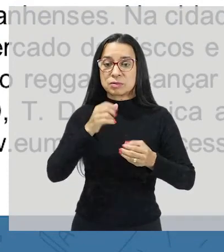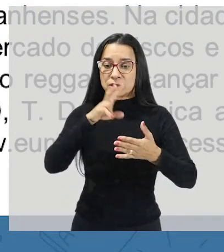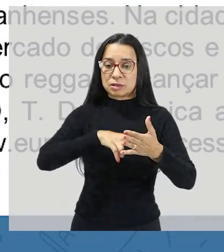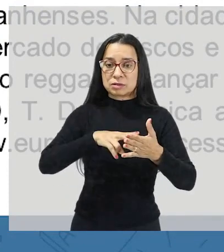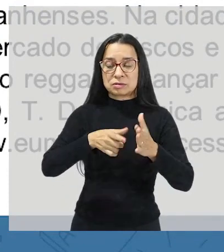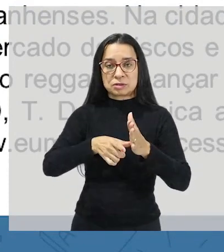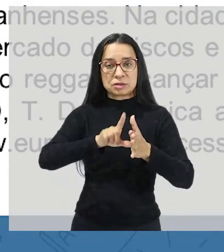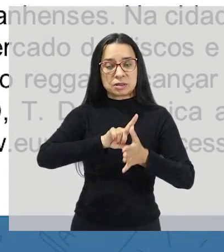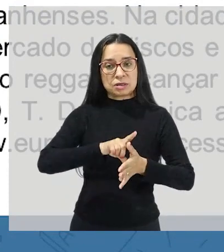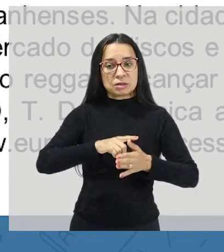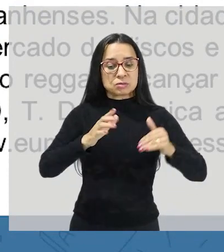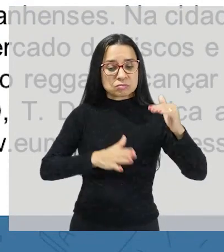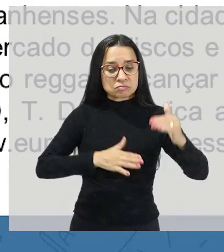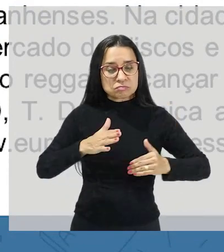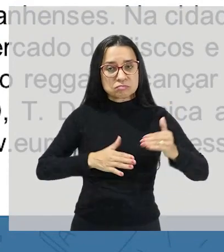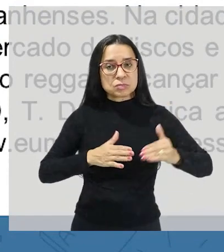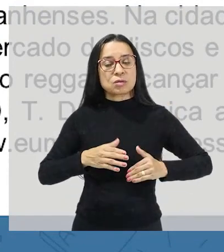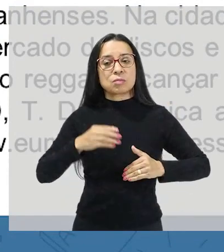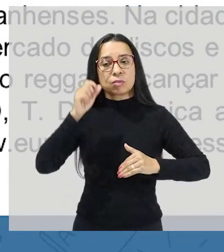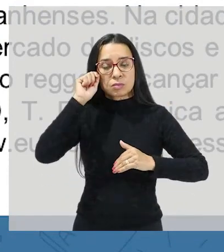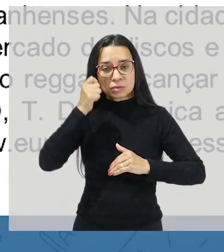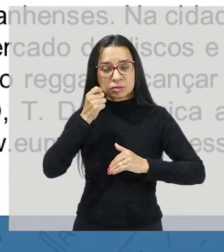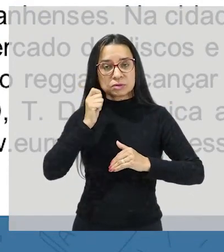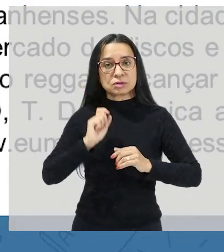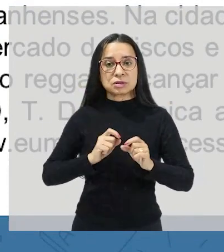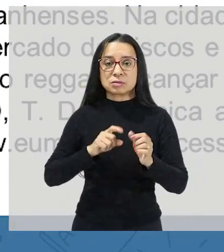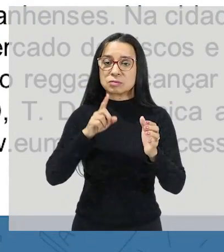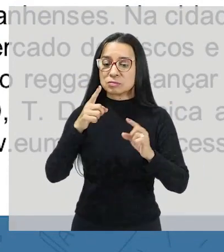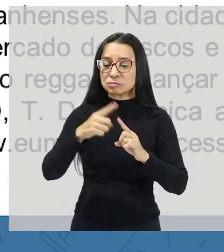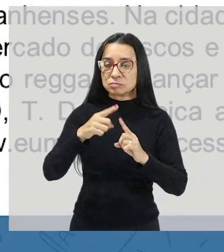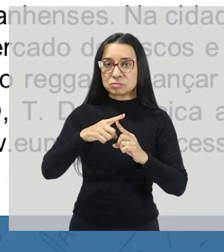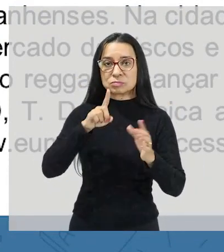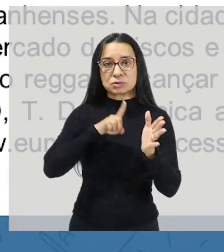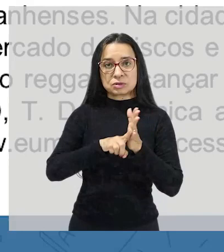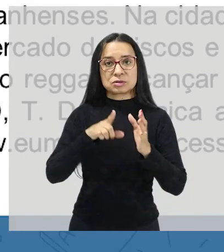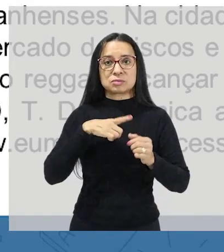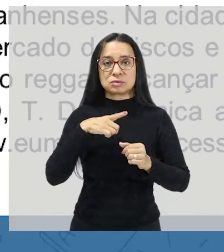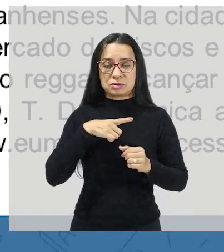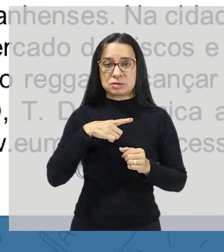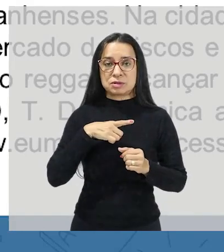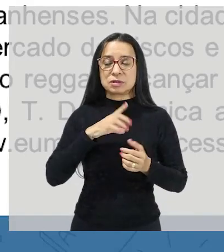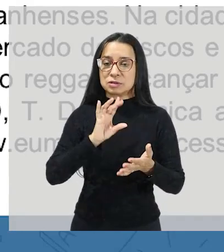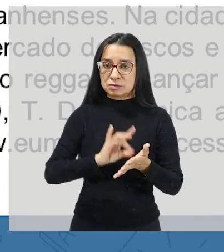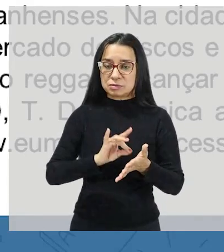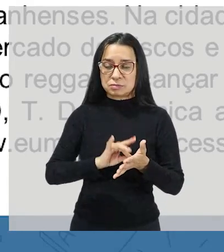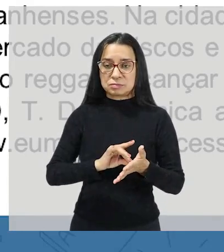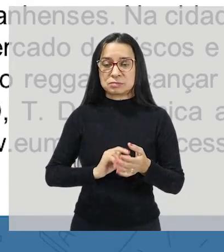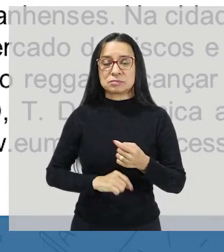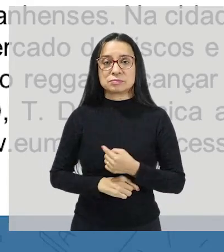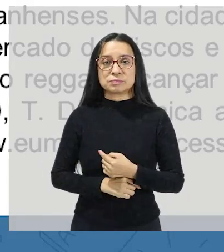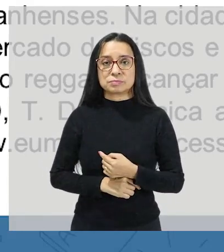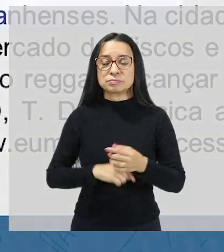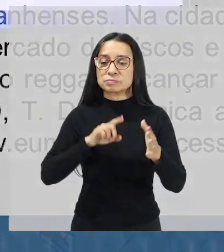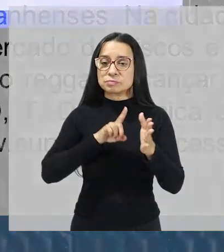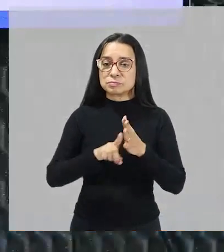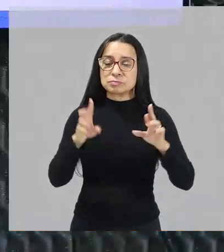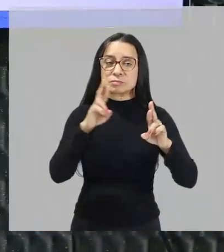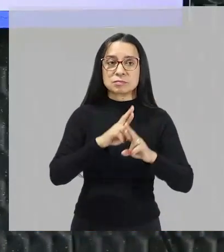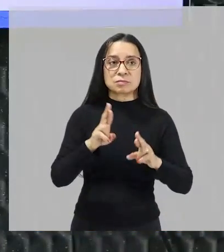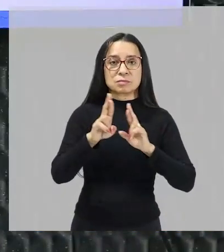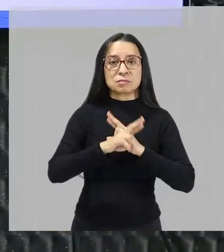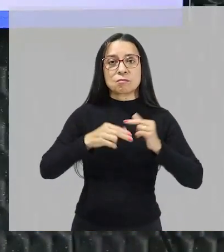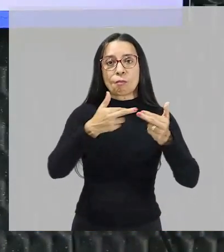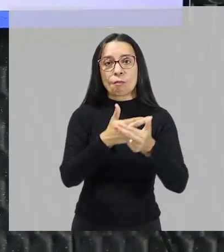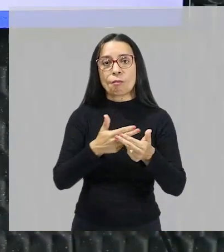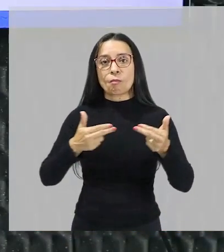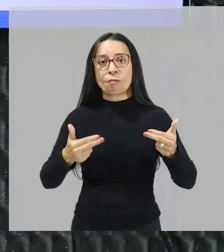de questão que é uma aposta certa, né? A gente aposta que vai cair e geralmente cai mesmo, né? Questões que relacionam